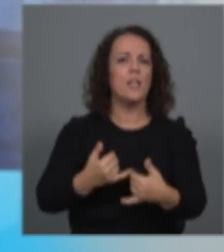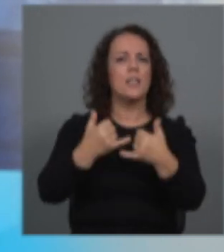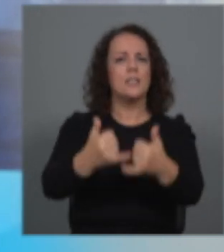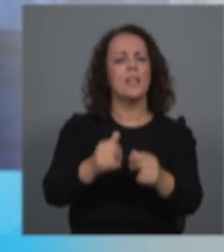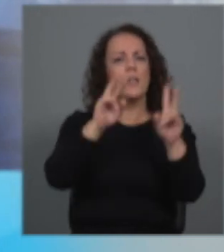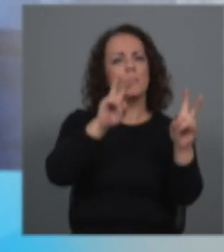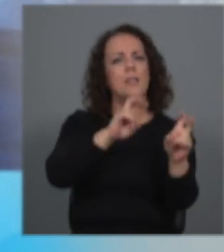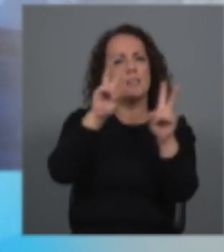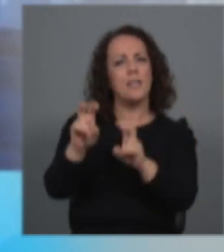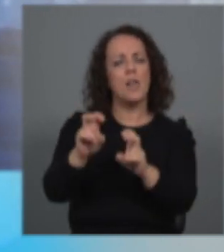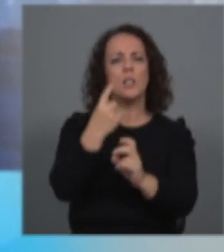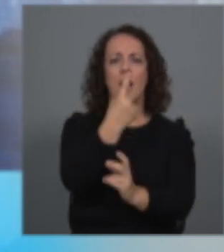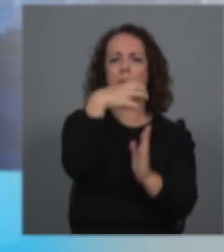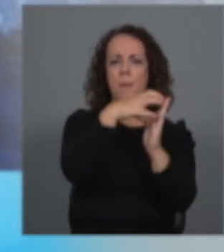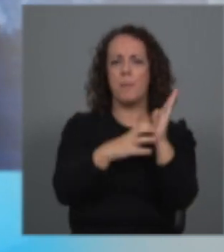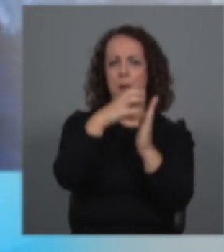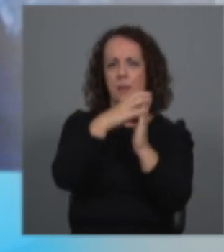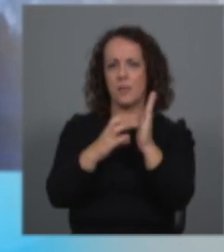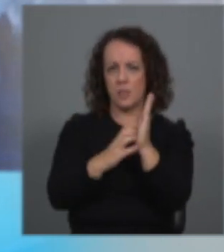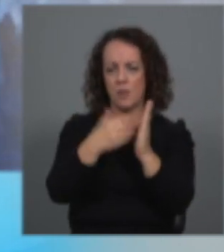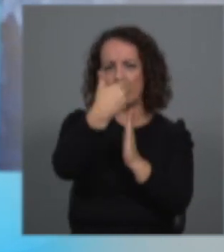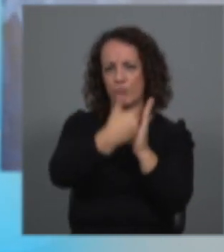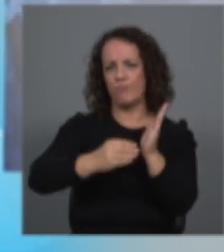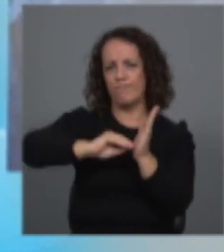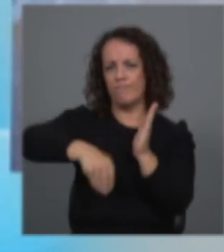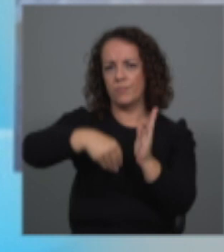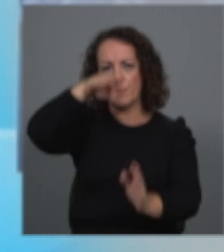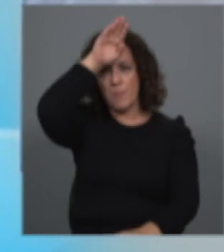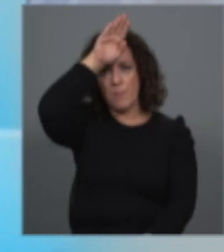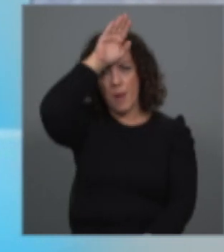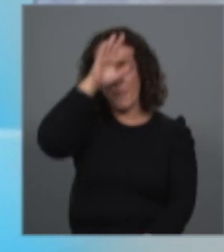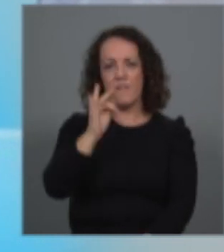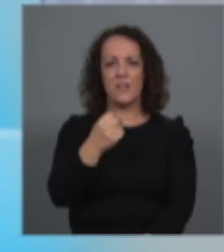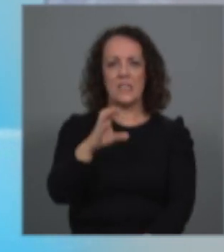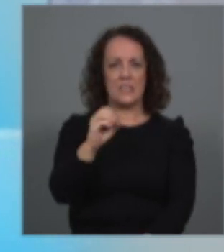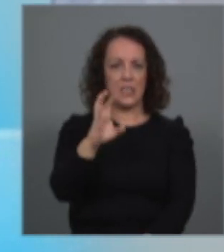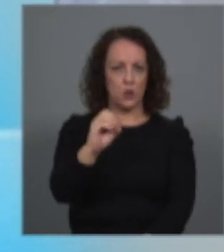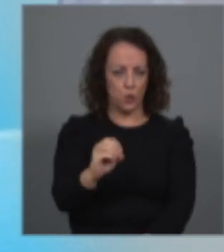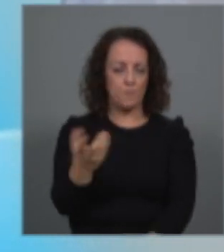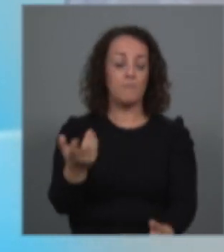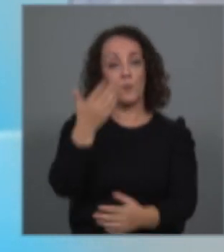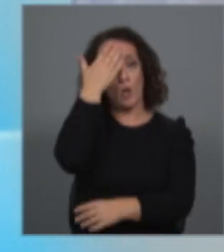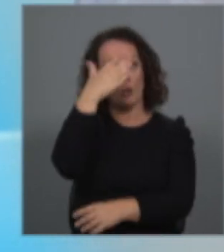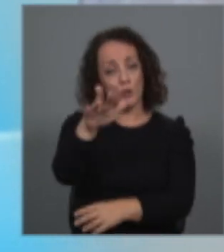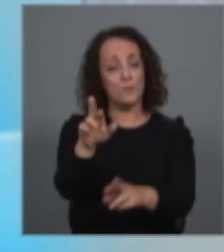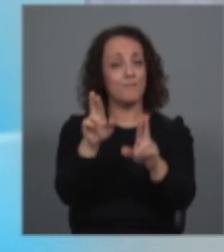estão em cada página da encíclica Fratelli Tutti do Papa Francisco. Fica esse desafio com